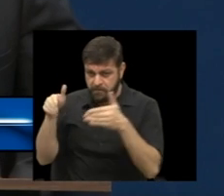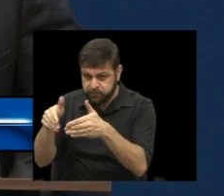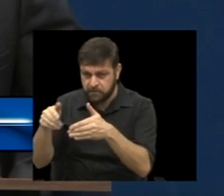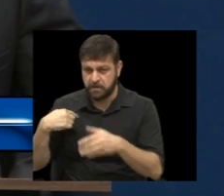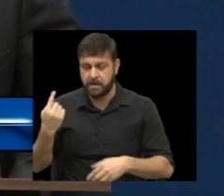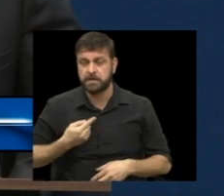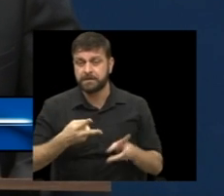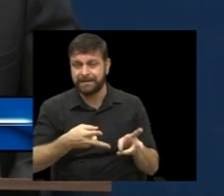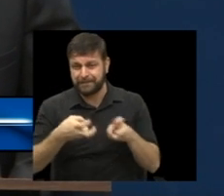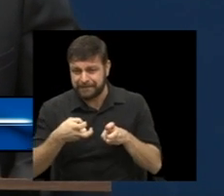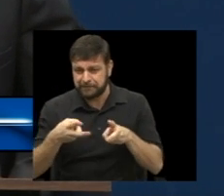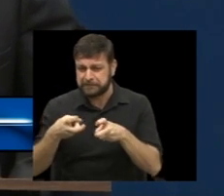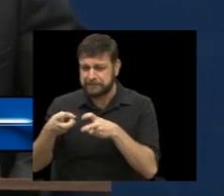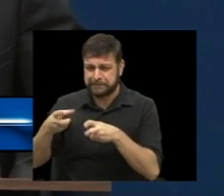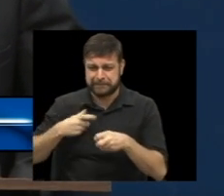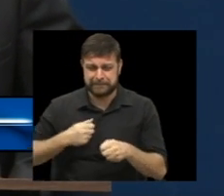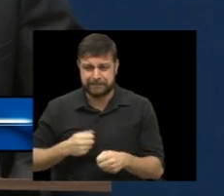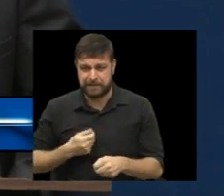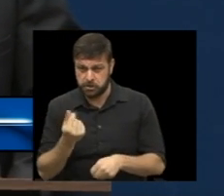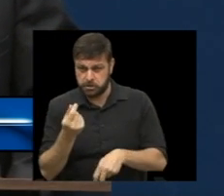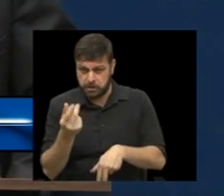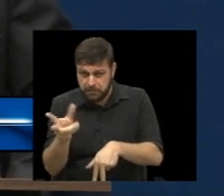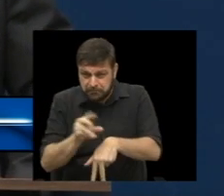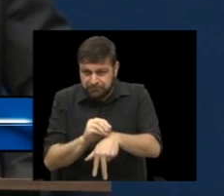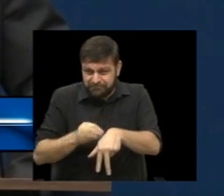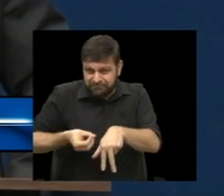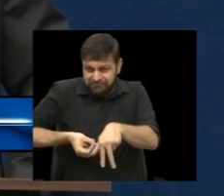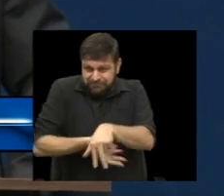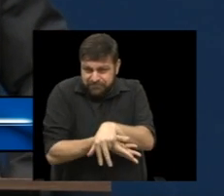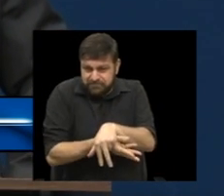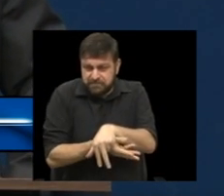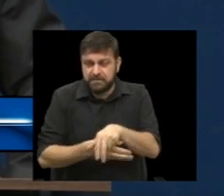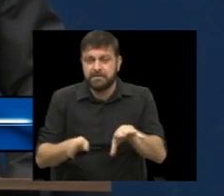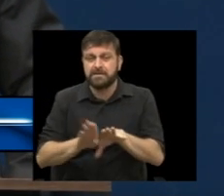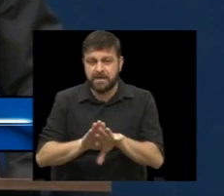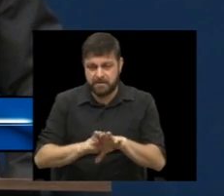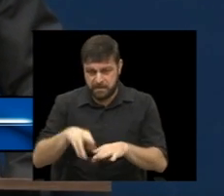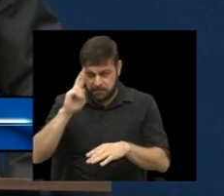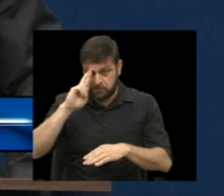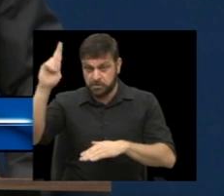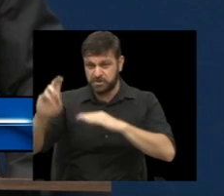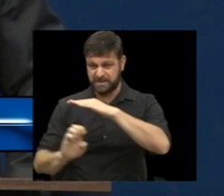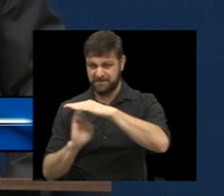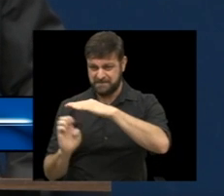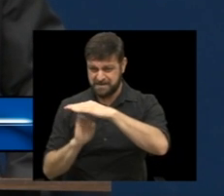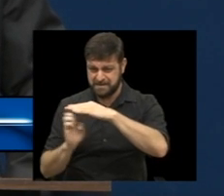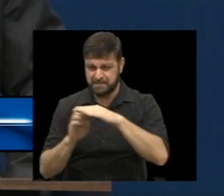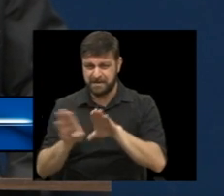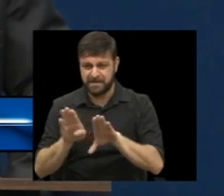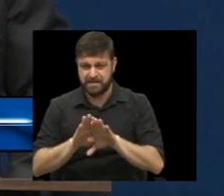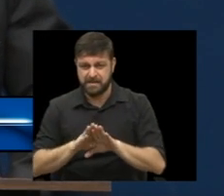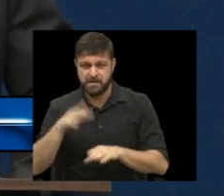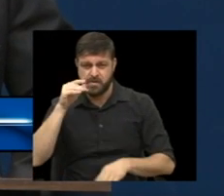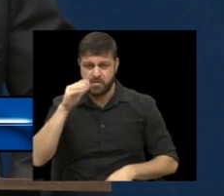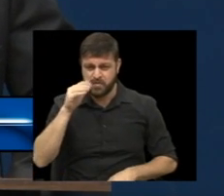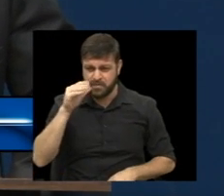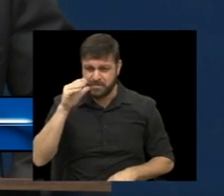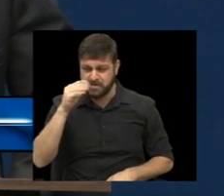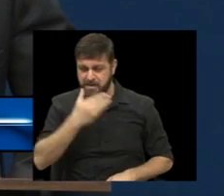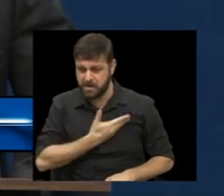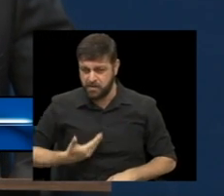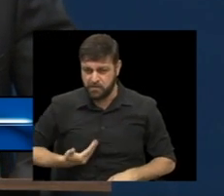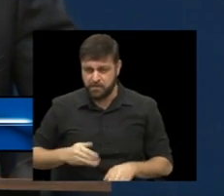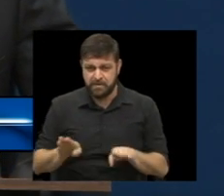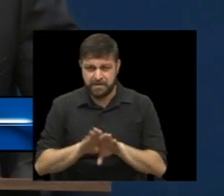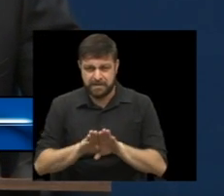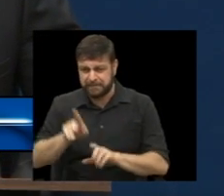que a corrupção está alastrada também nas classes empresariais, no funcionalismo público e nos cidadãos